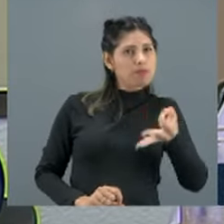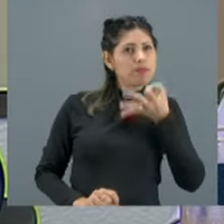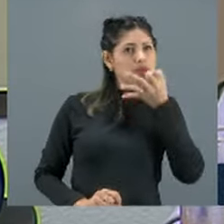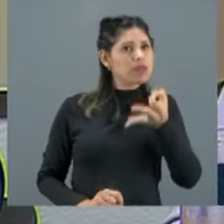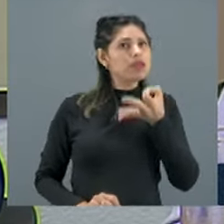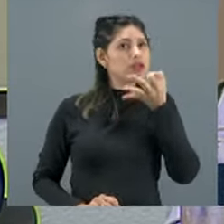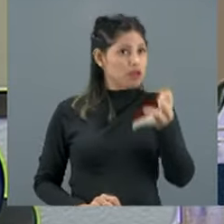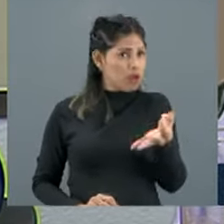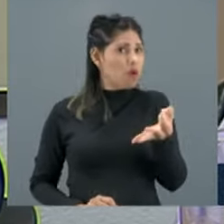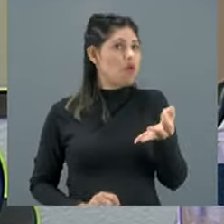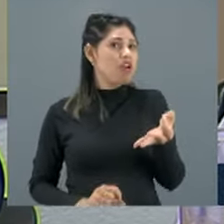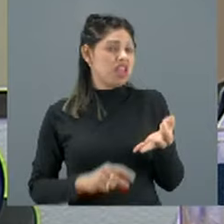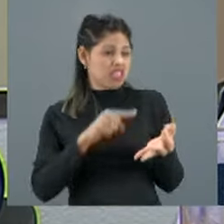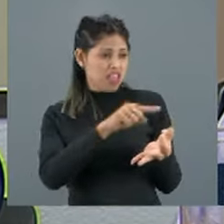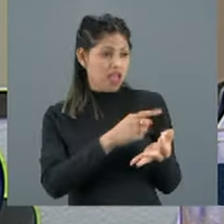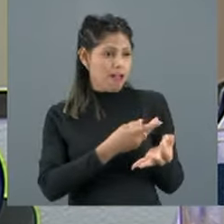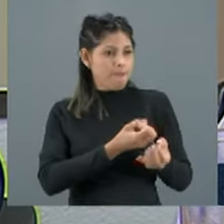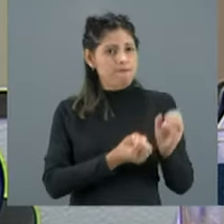que dá o critério